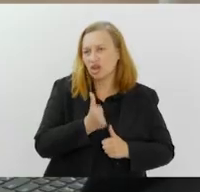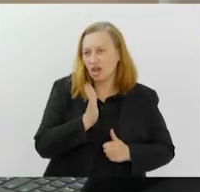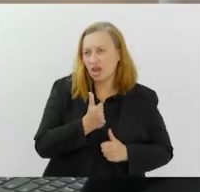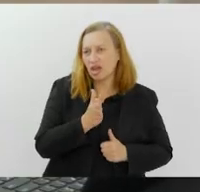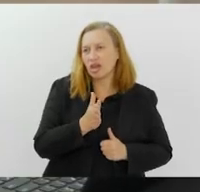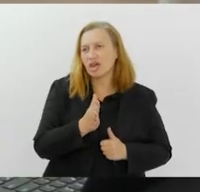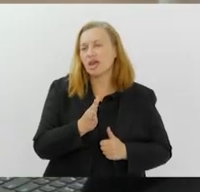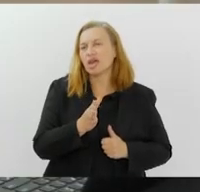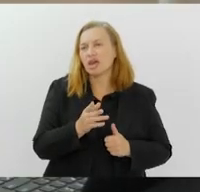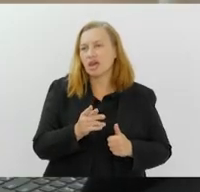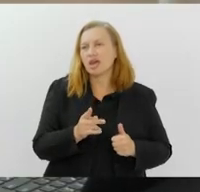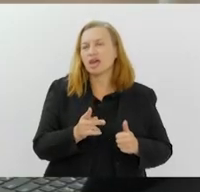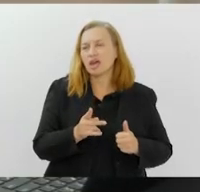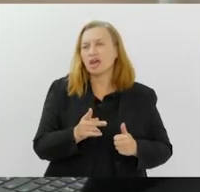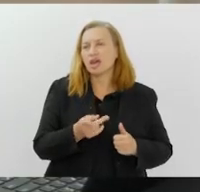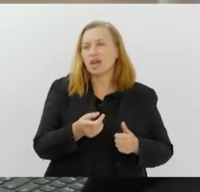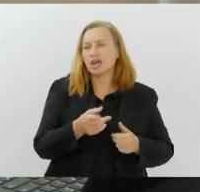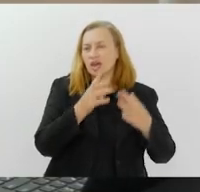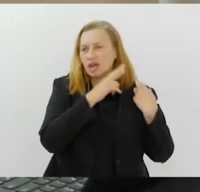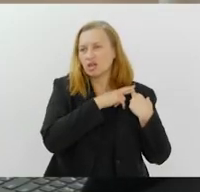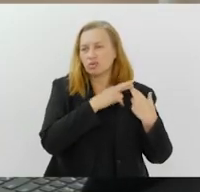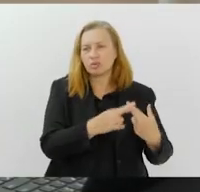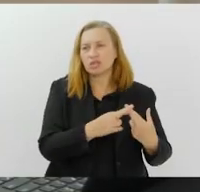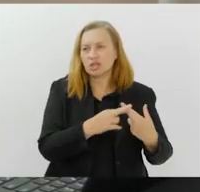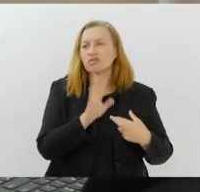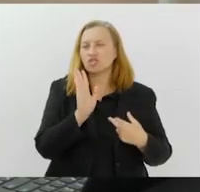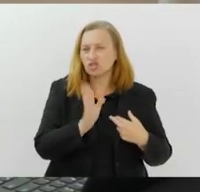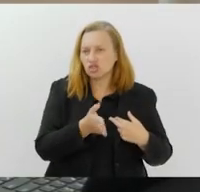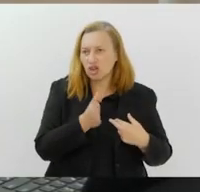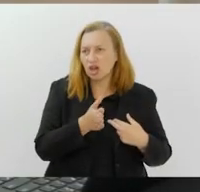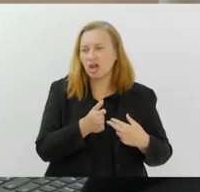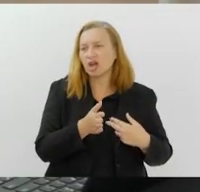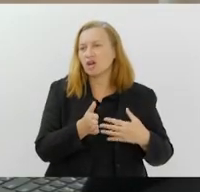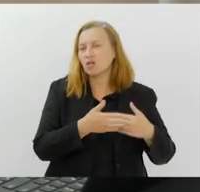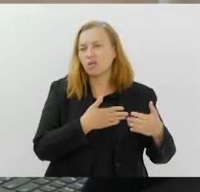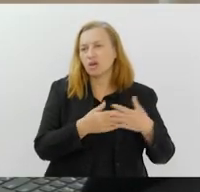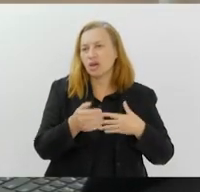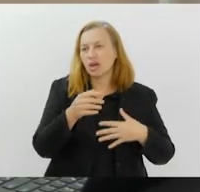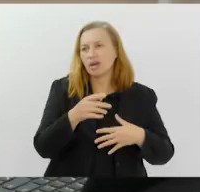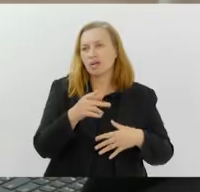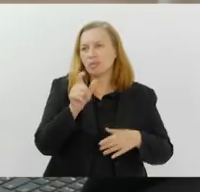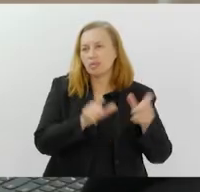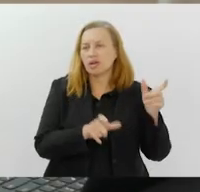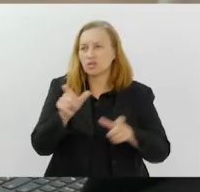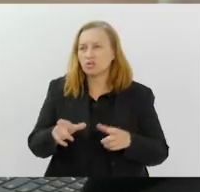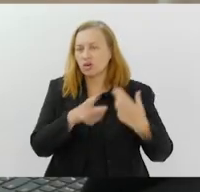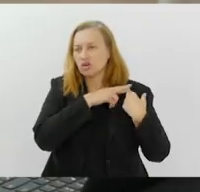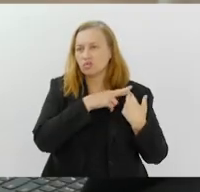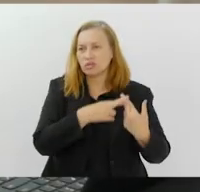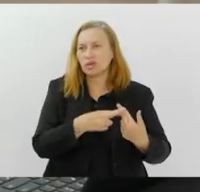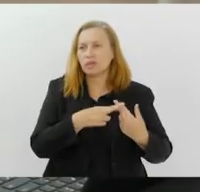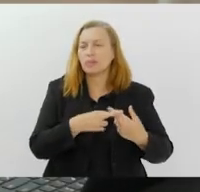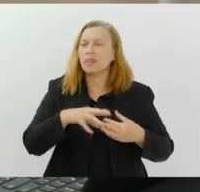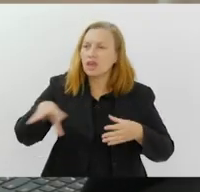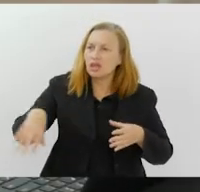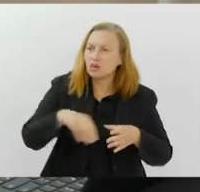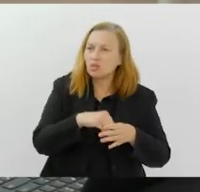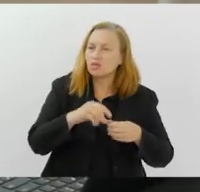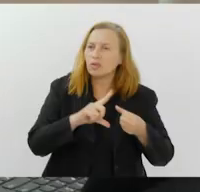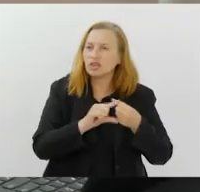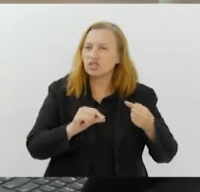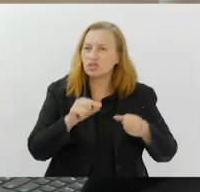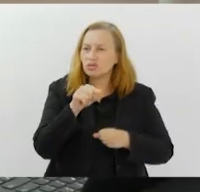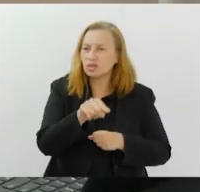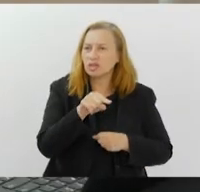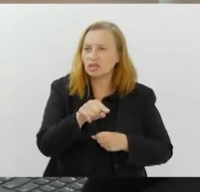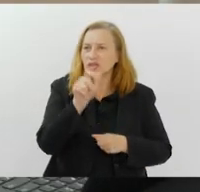da legislação a pessoa ser responsável a pessoa jurídica tanto privada quanto a administração pública você propõe incluir é incluir um artigo Aqui